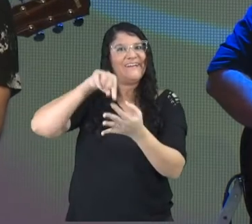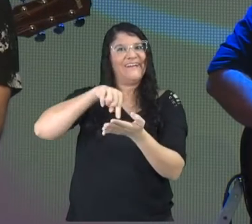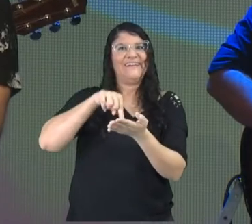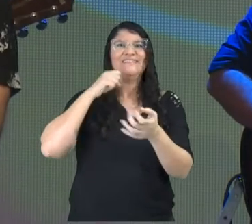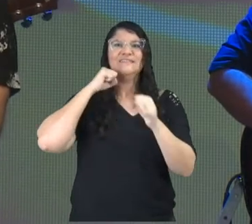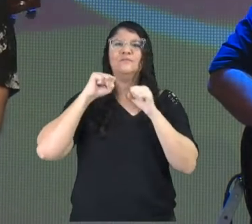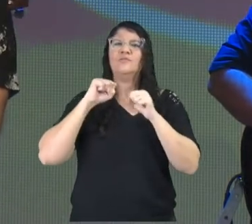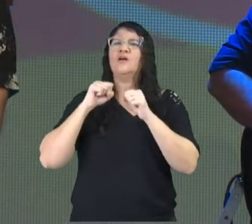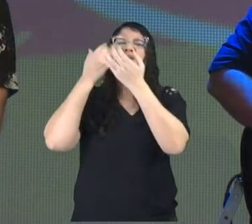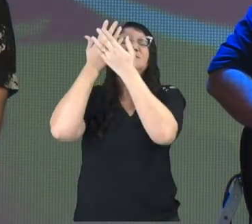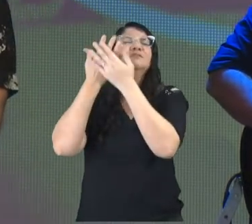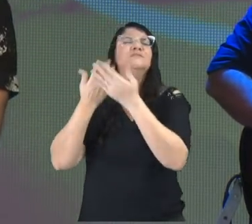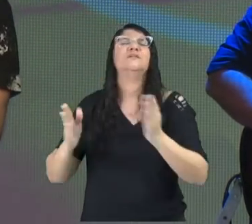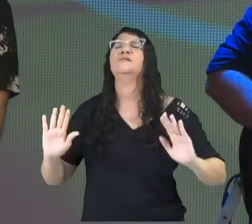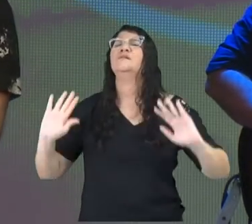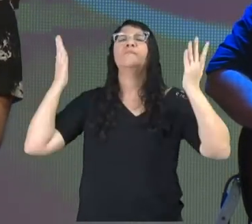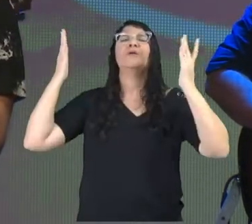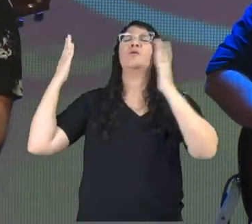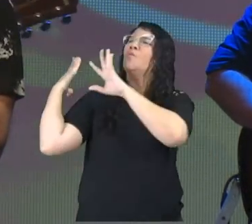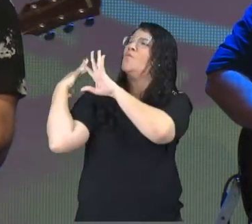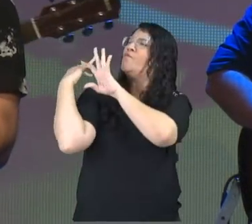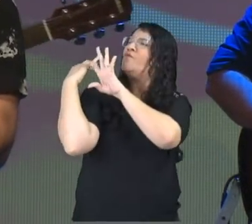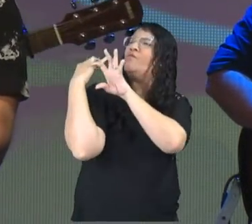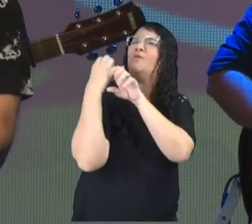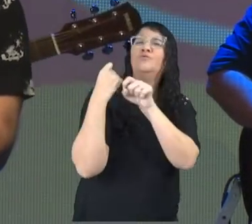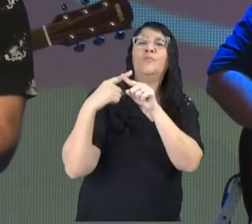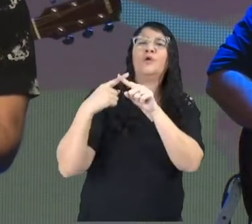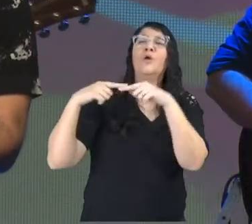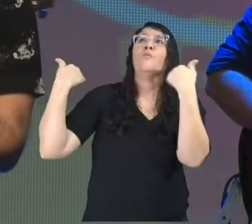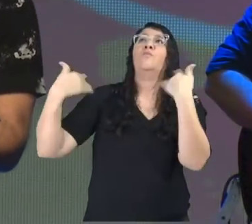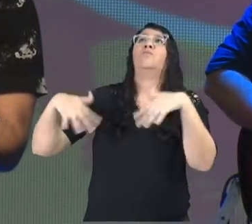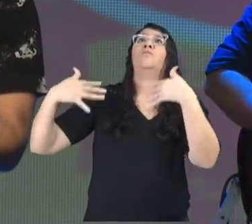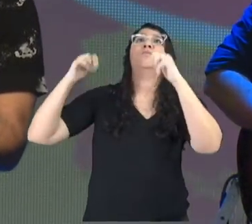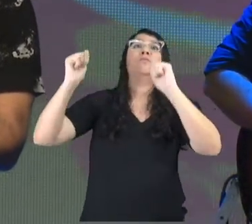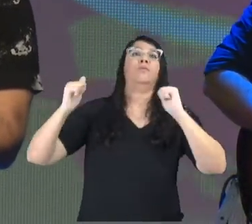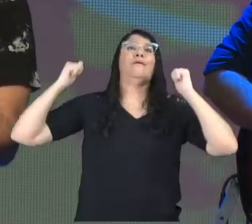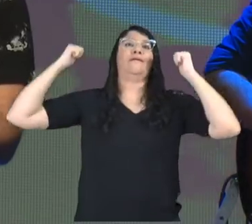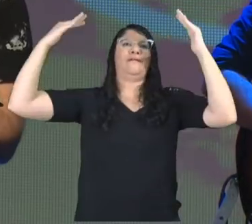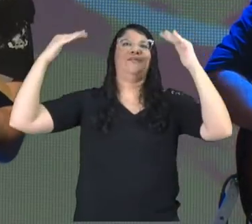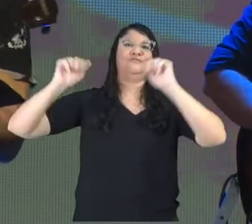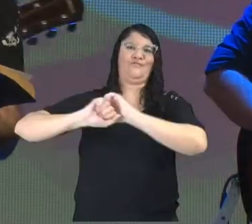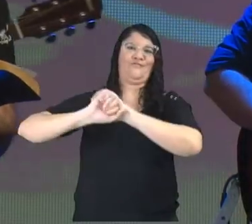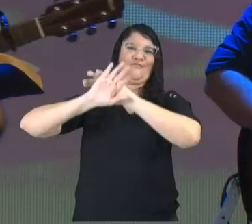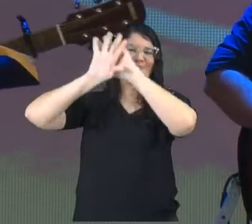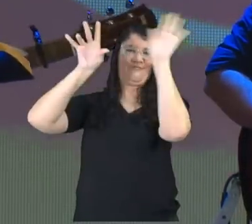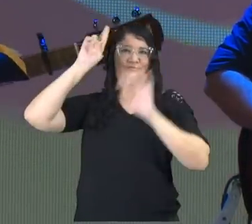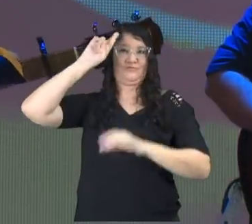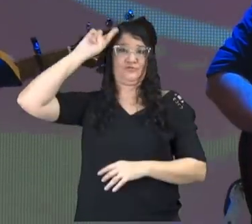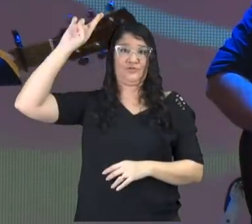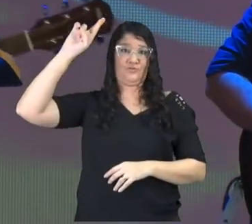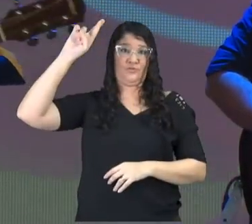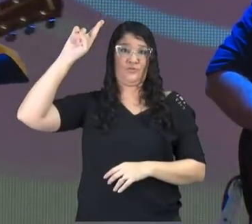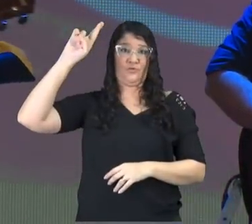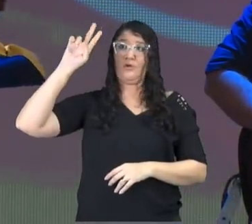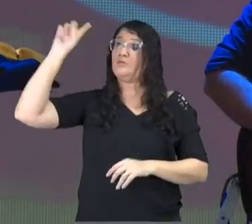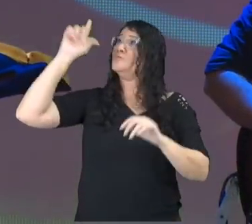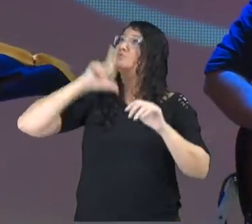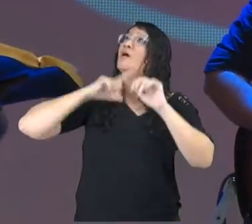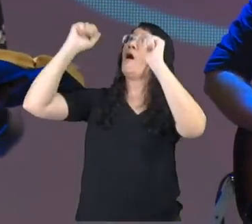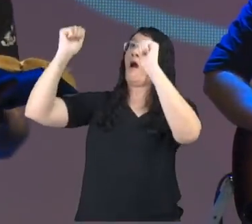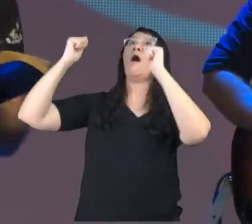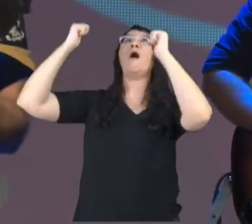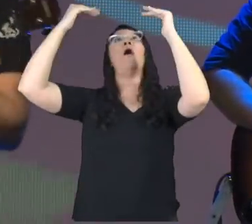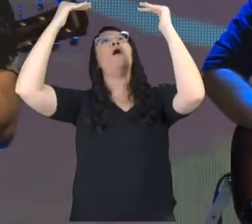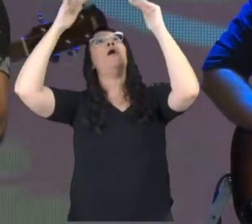Senhor, pois grande é a glória do Senhor. Aleluia. Embora esteja nas alturas, o Senhor